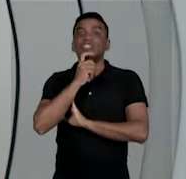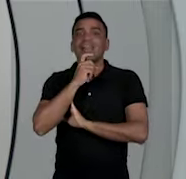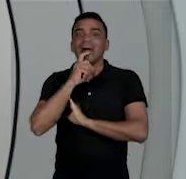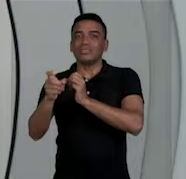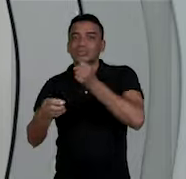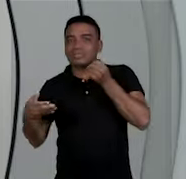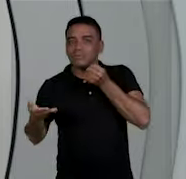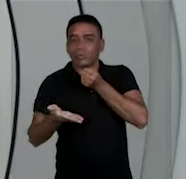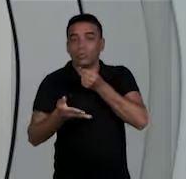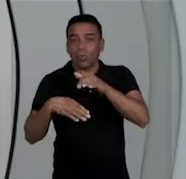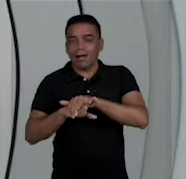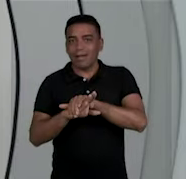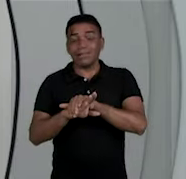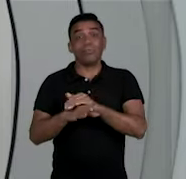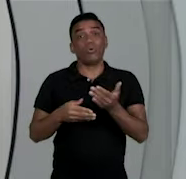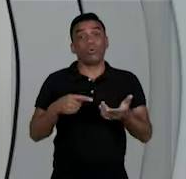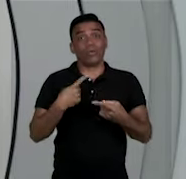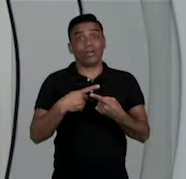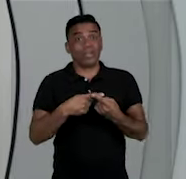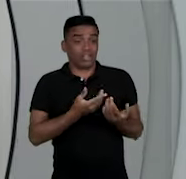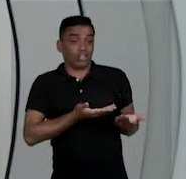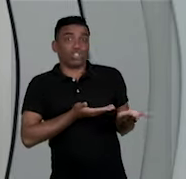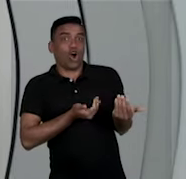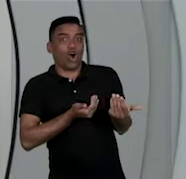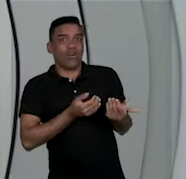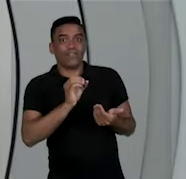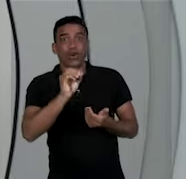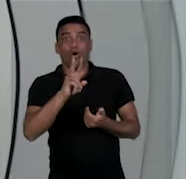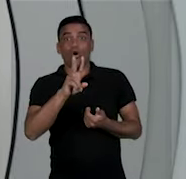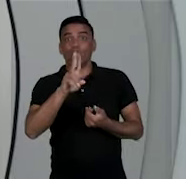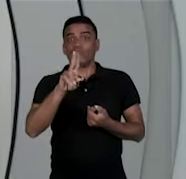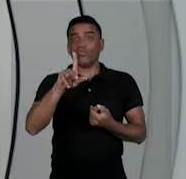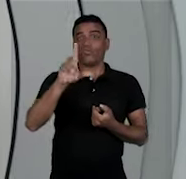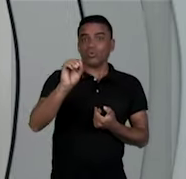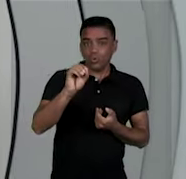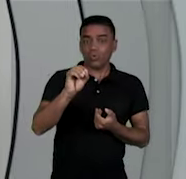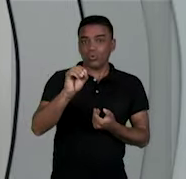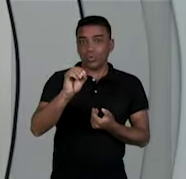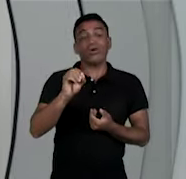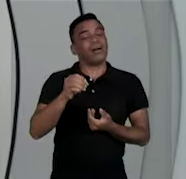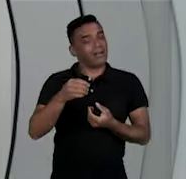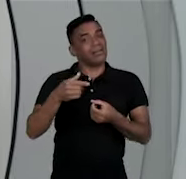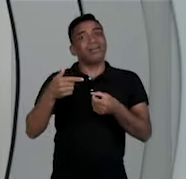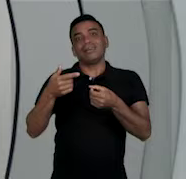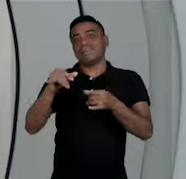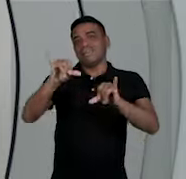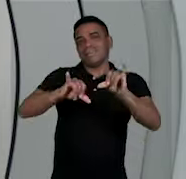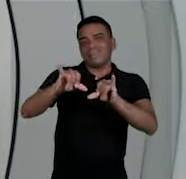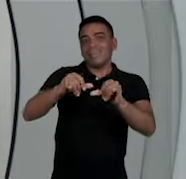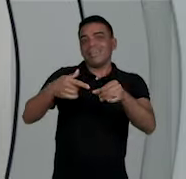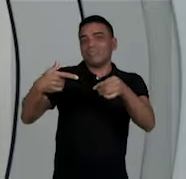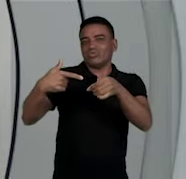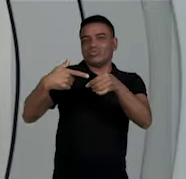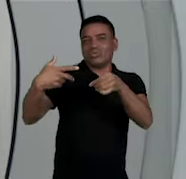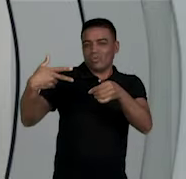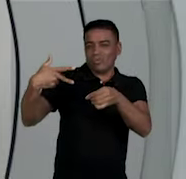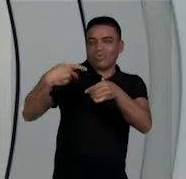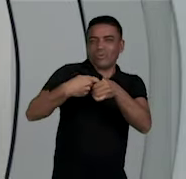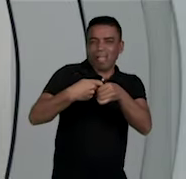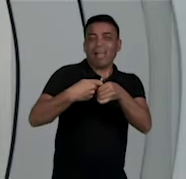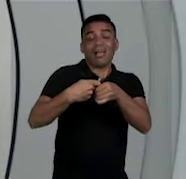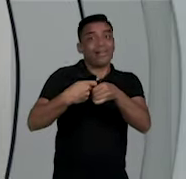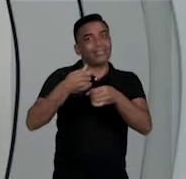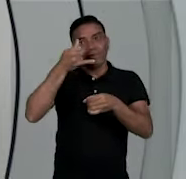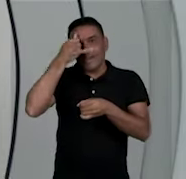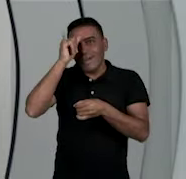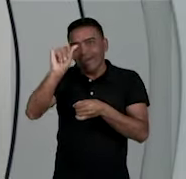esse óvulo, maior a taxa de você ter uma fertilização que vai dar certo e também de evitar outros riscos,